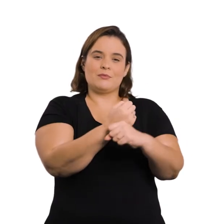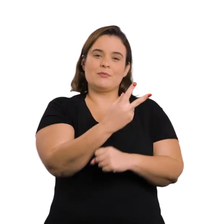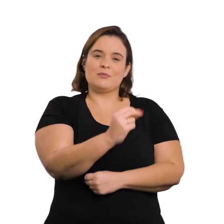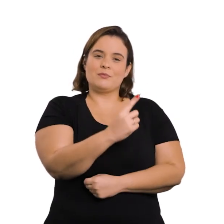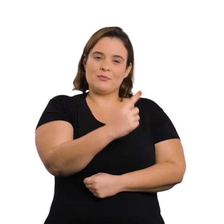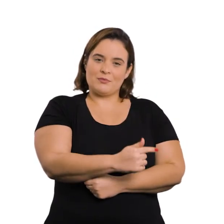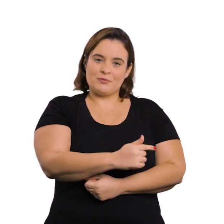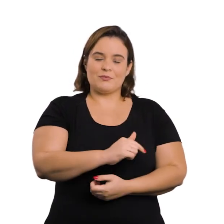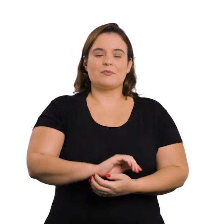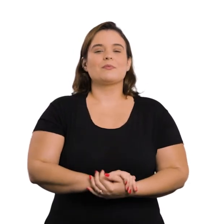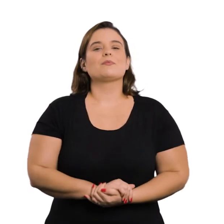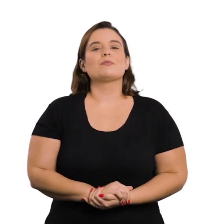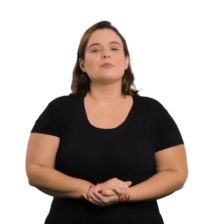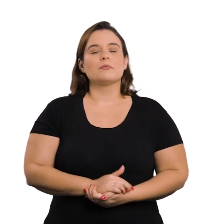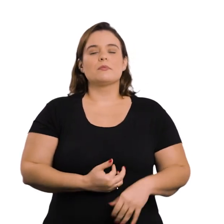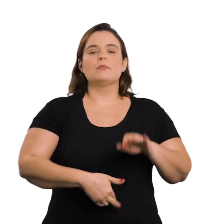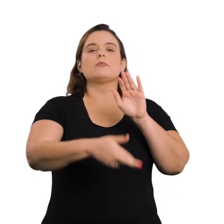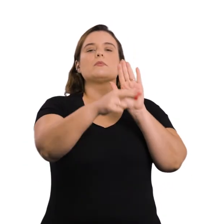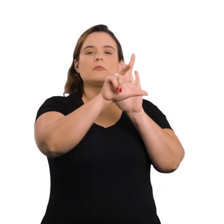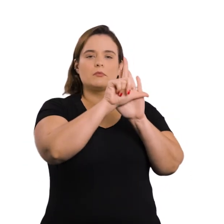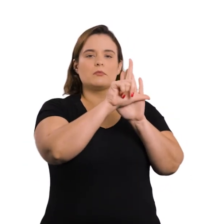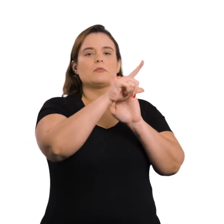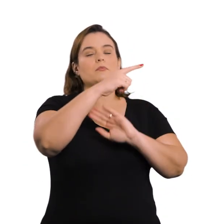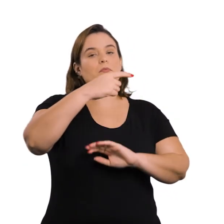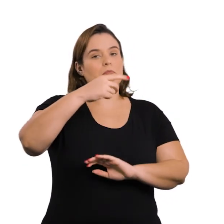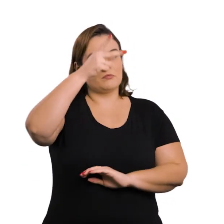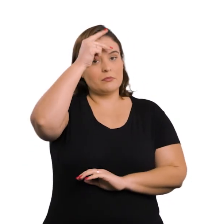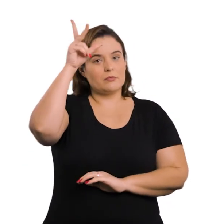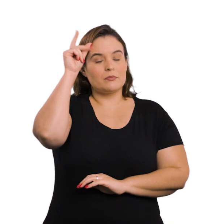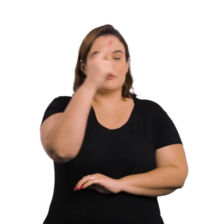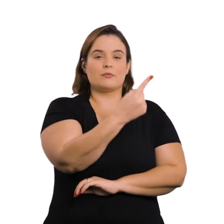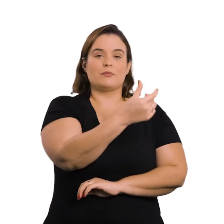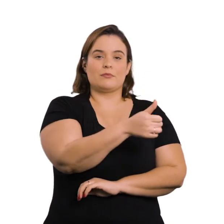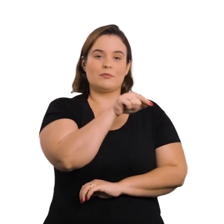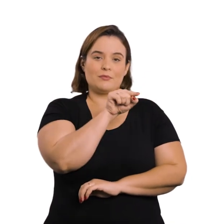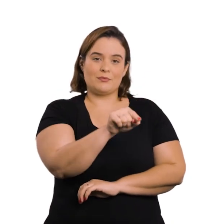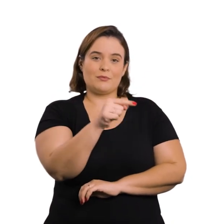57.776 de 2017. Regulamenta a Lei Municipal número